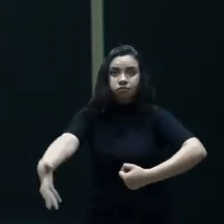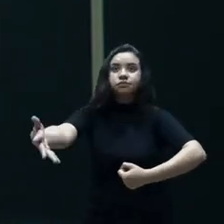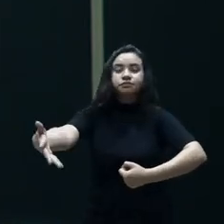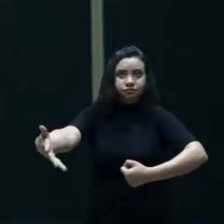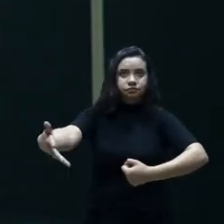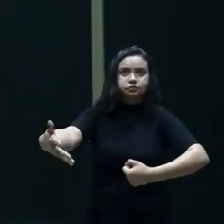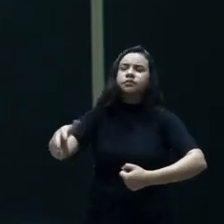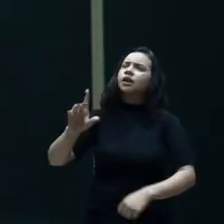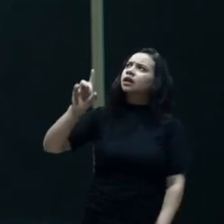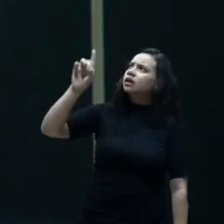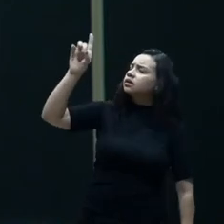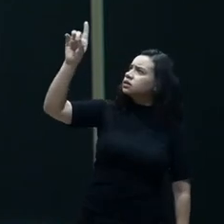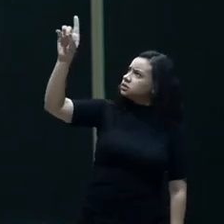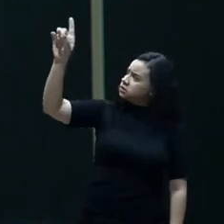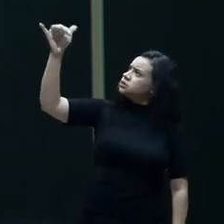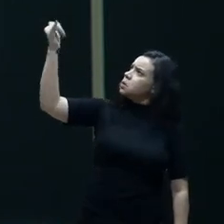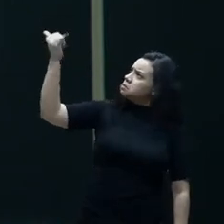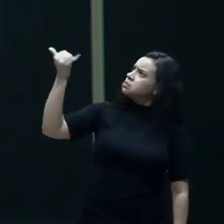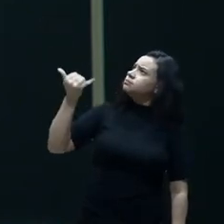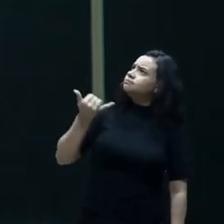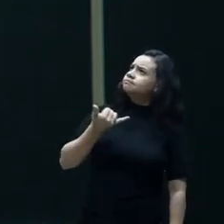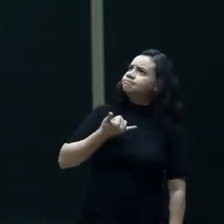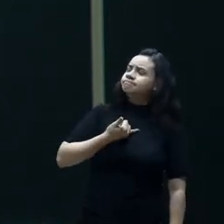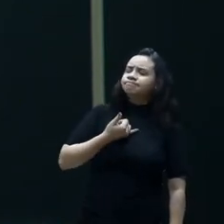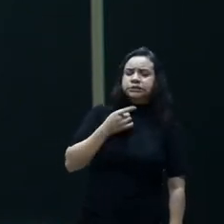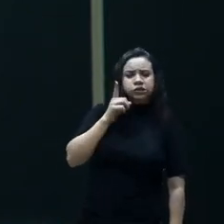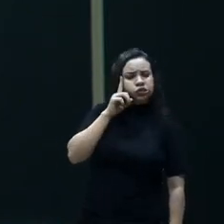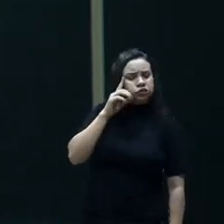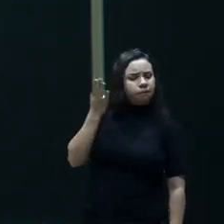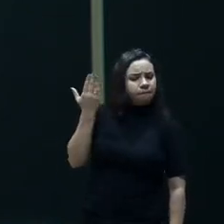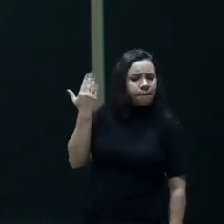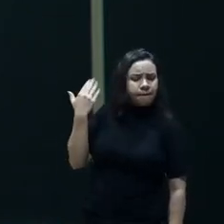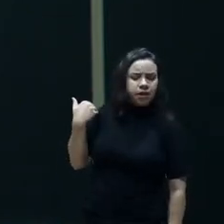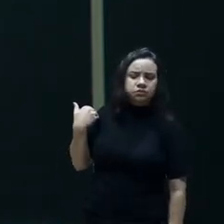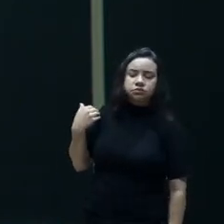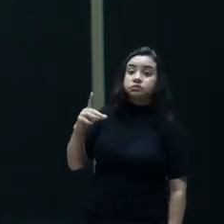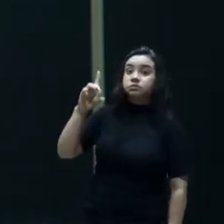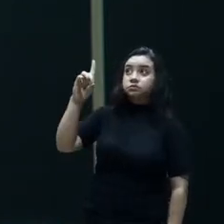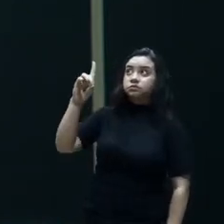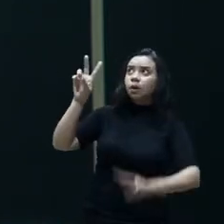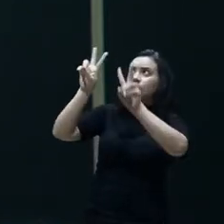Deus me deu há dias uma mensagem em cima dessa parábola,